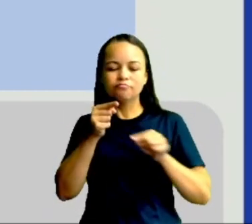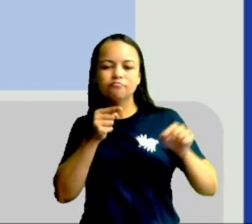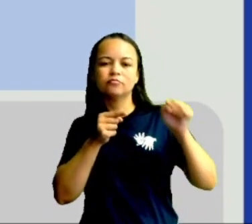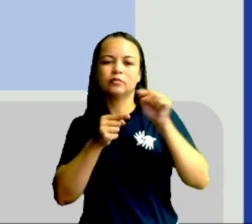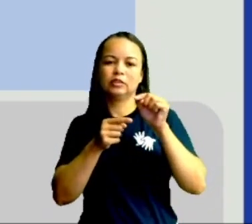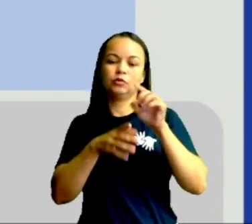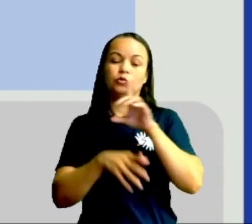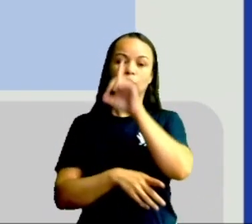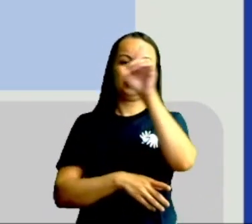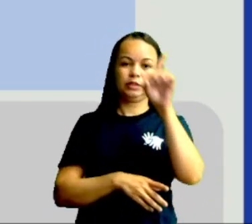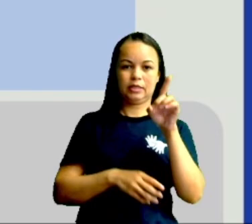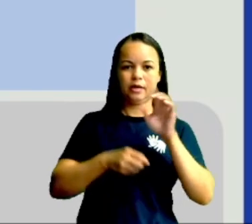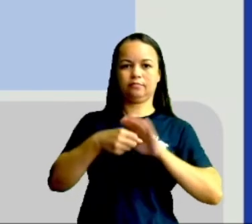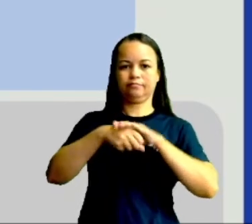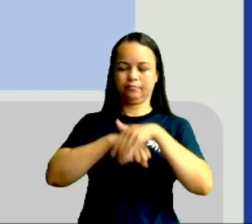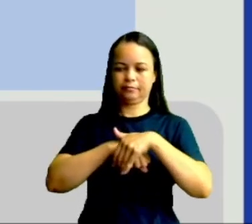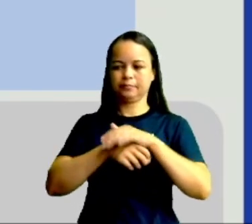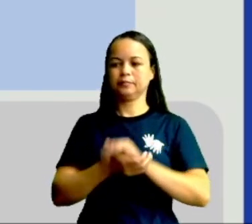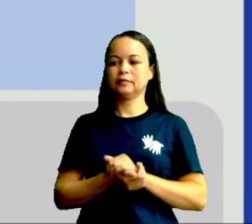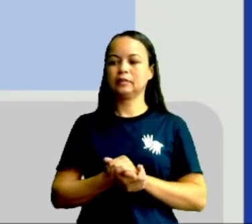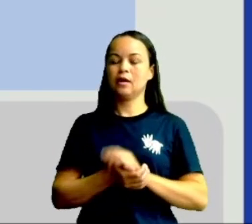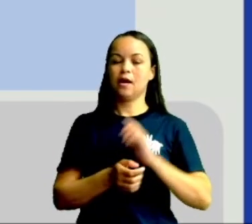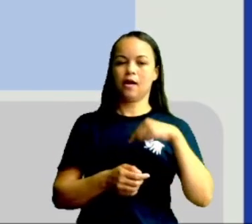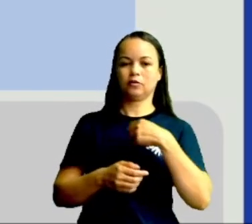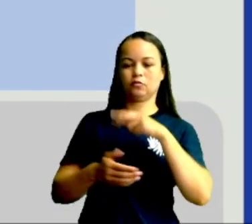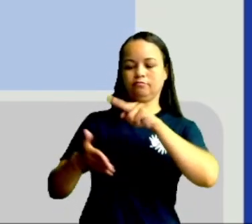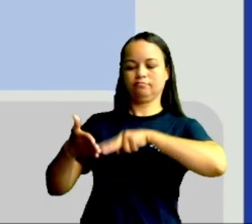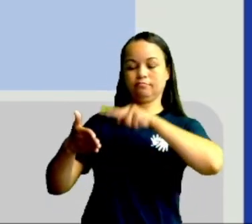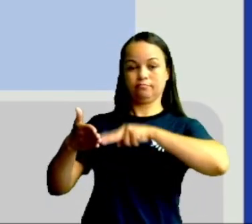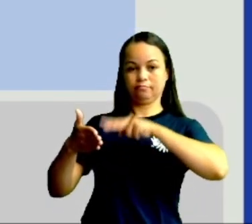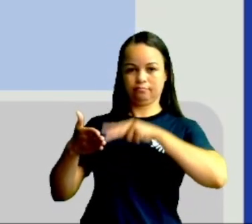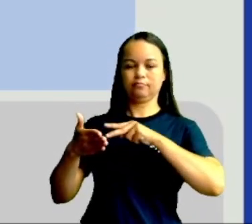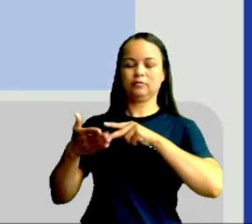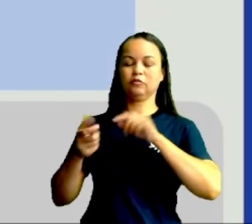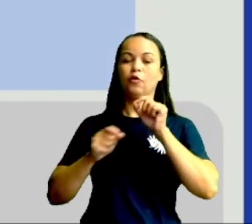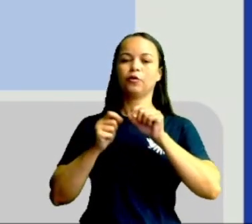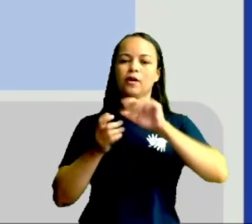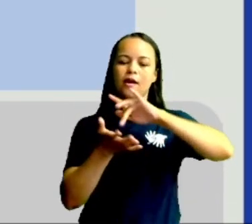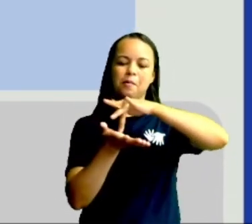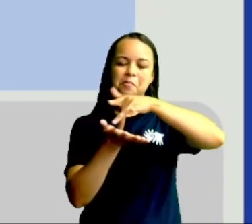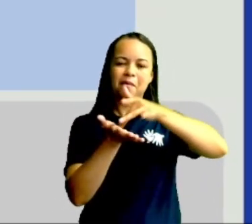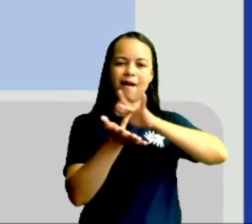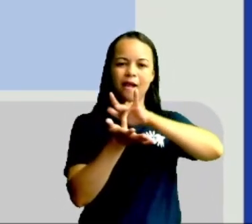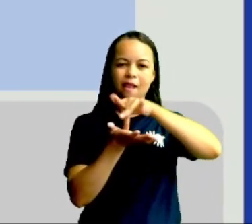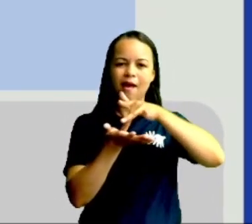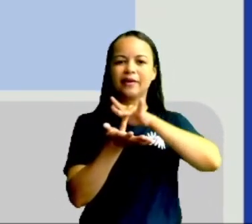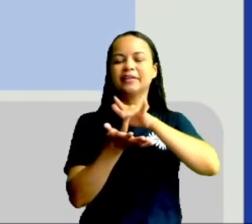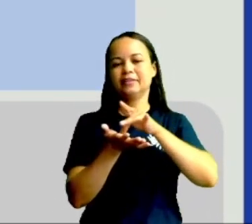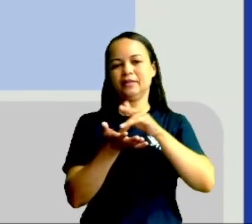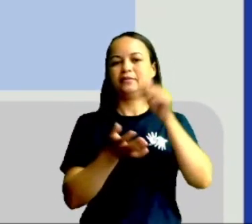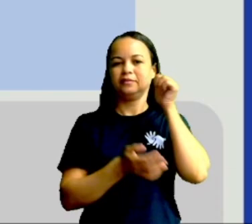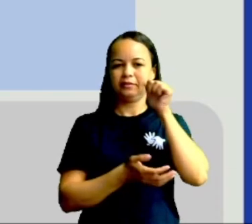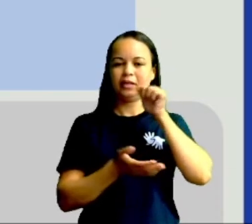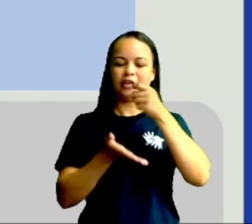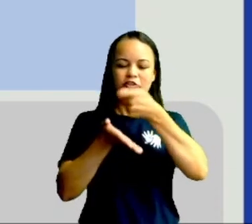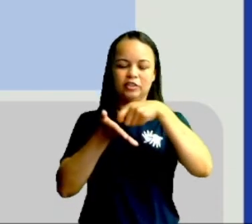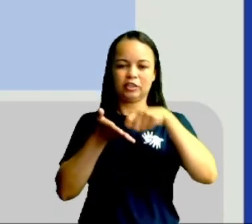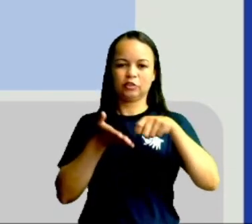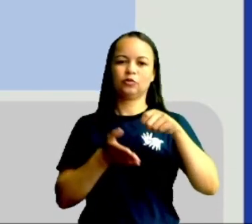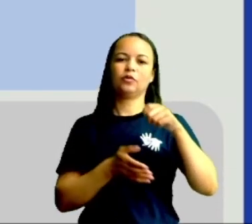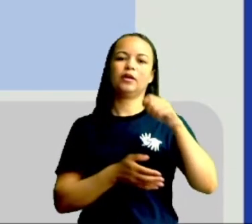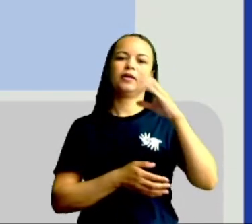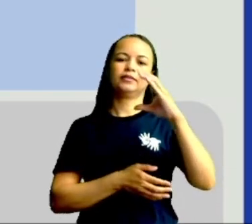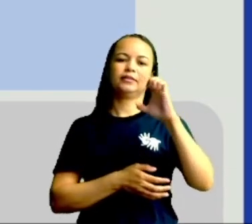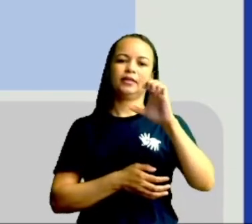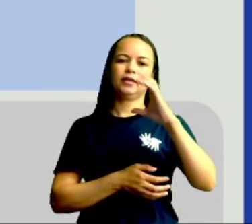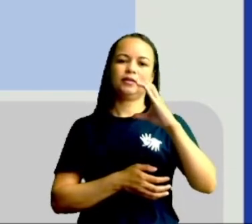e da noite. A nossa leitura de leite foi A Bailarina, da ilustre Cecília Meirelles.